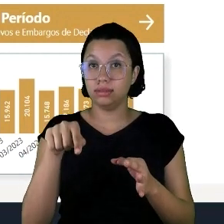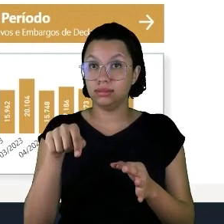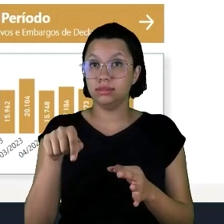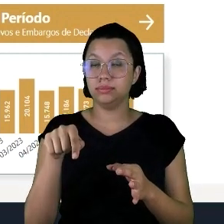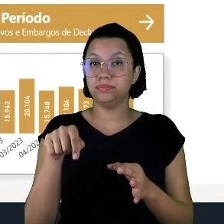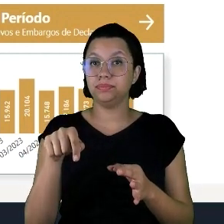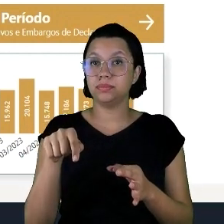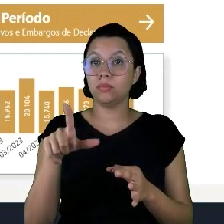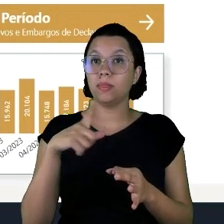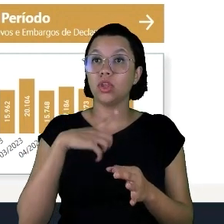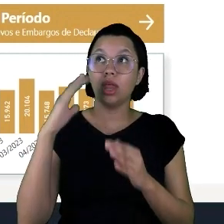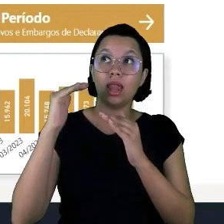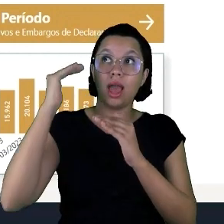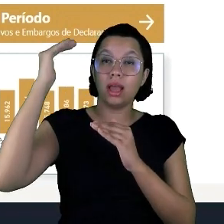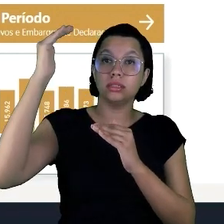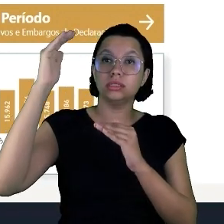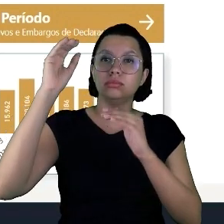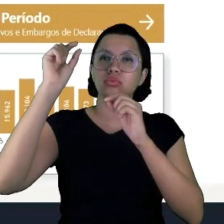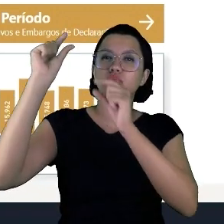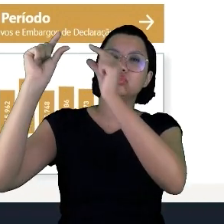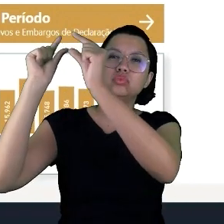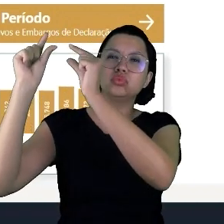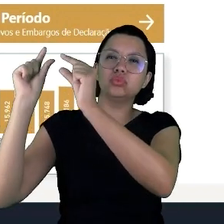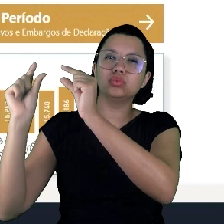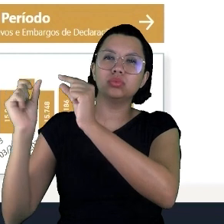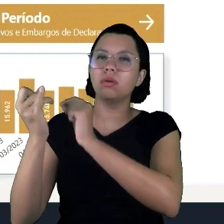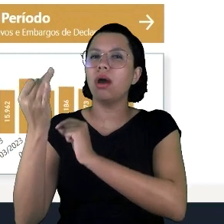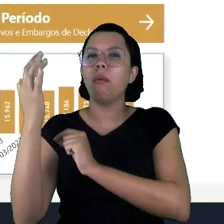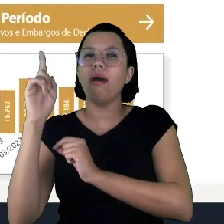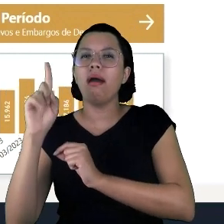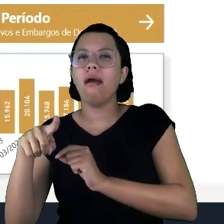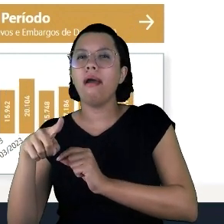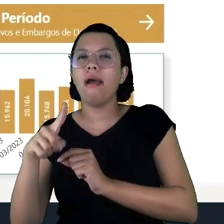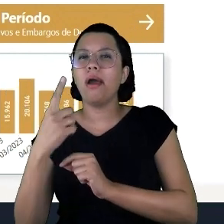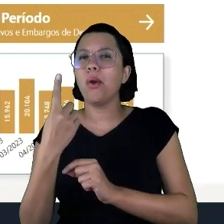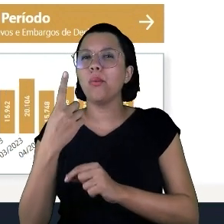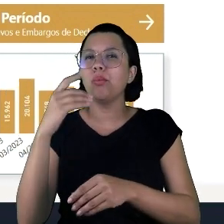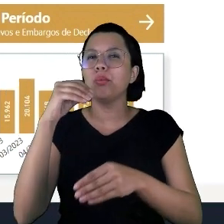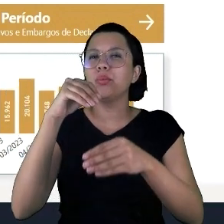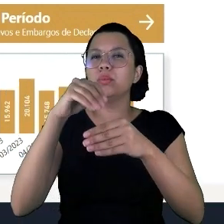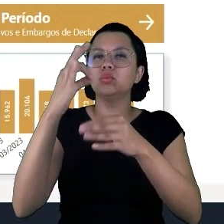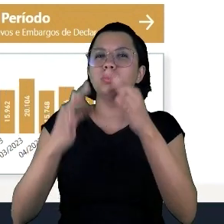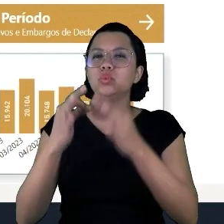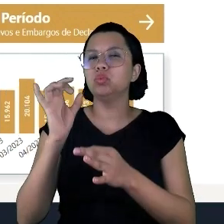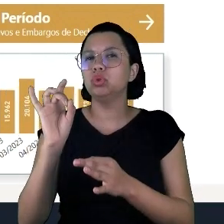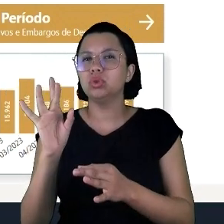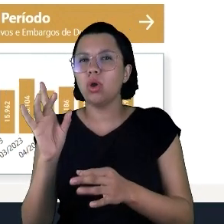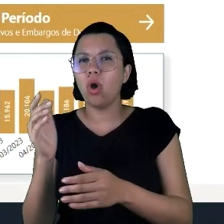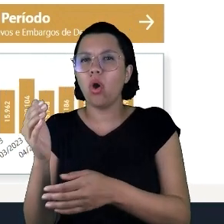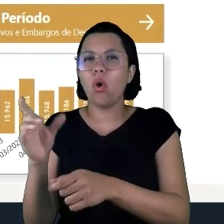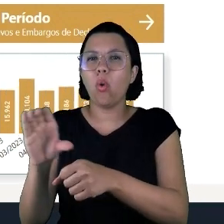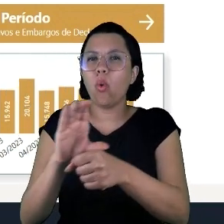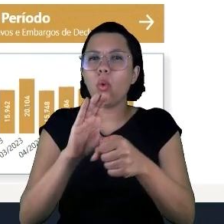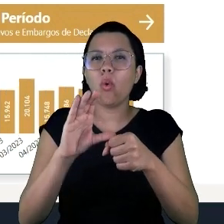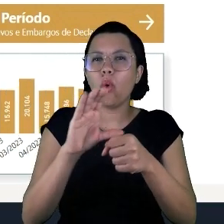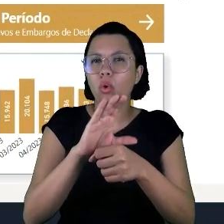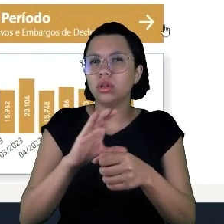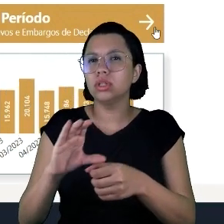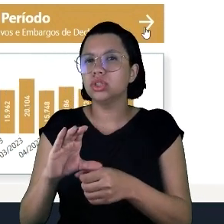esse total aqui. E aí tinha lá em cima os quadrinhos, né? Quanto era monocrática, quanto era